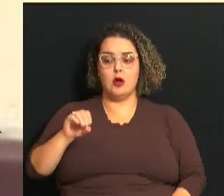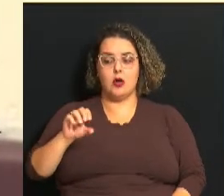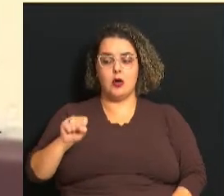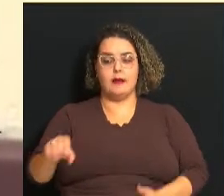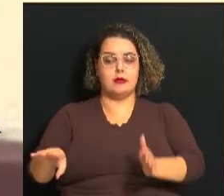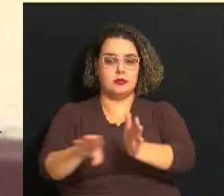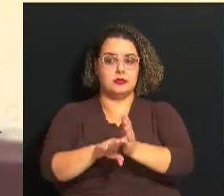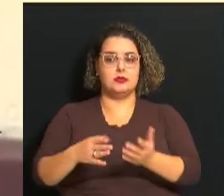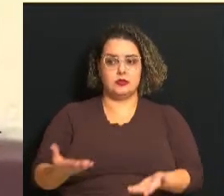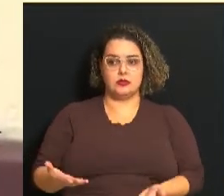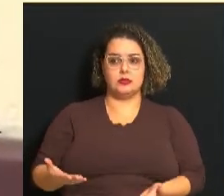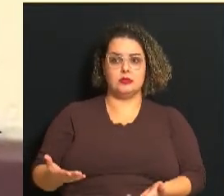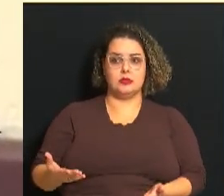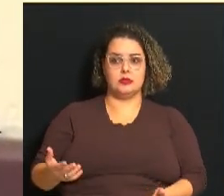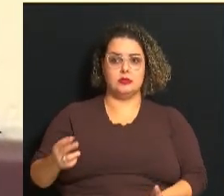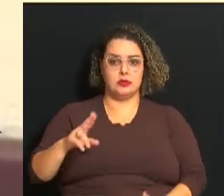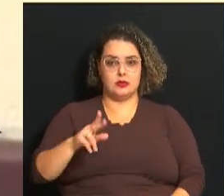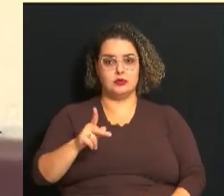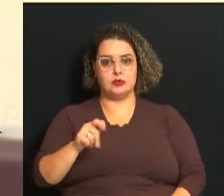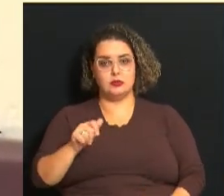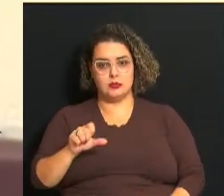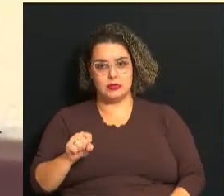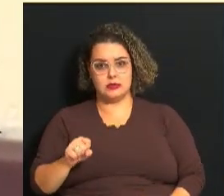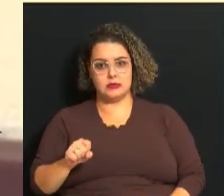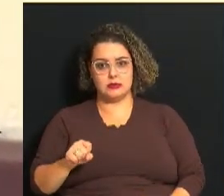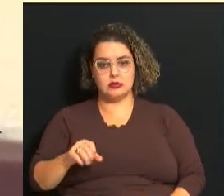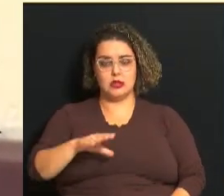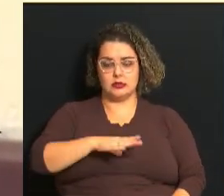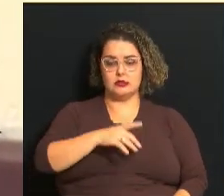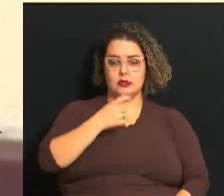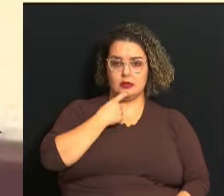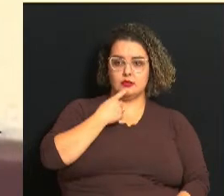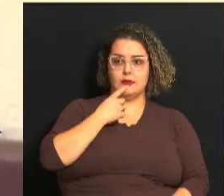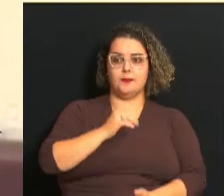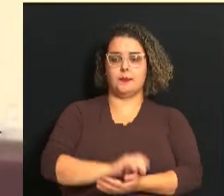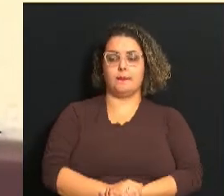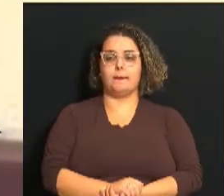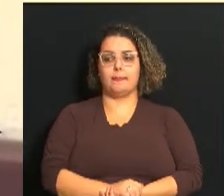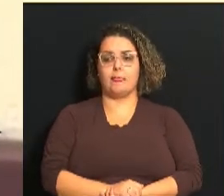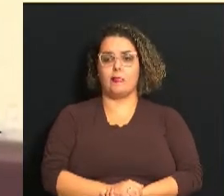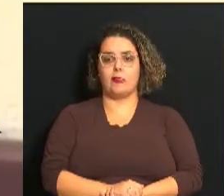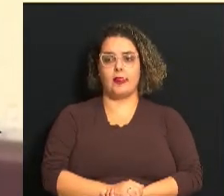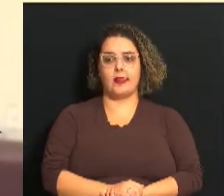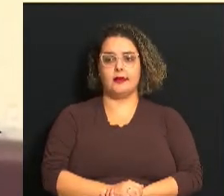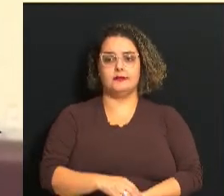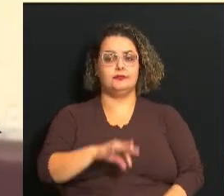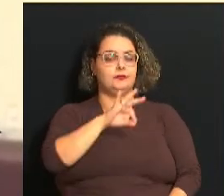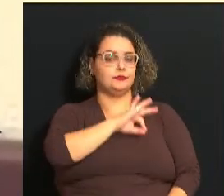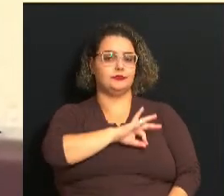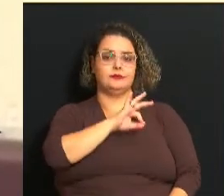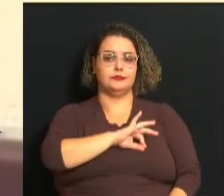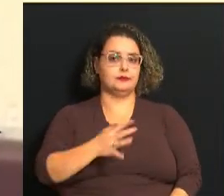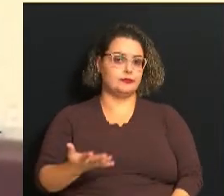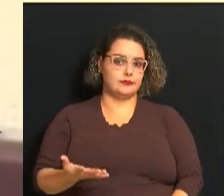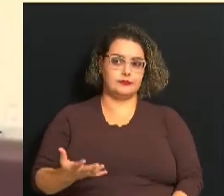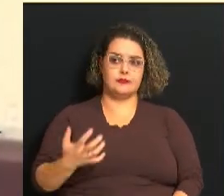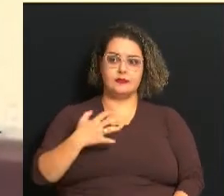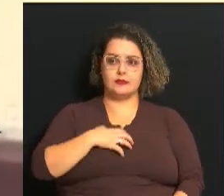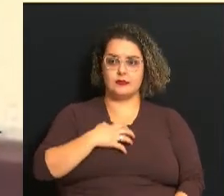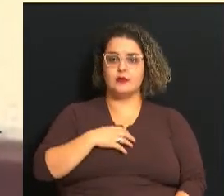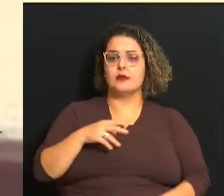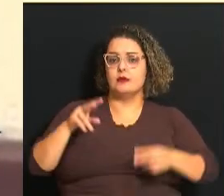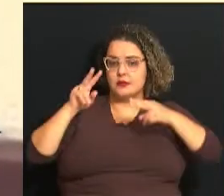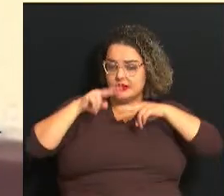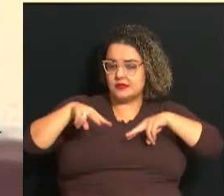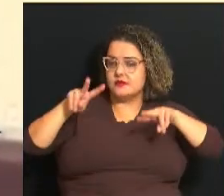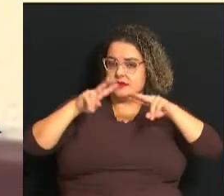entrando aqui nas roupas do município e a questão salarial é uma das formas que eu mais vejo